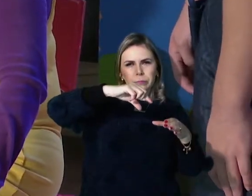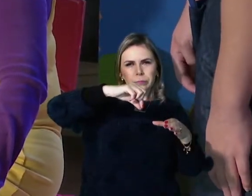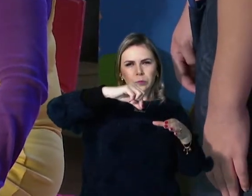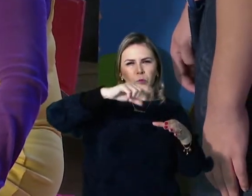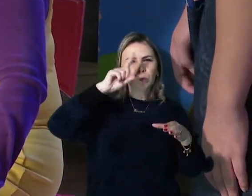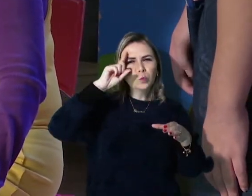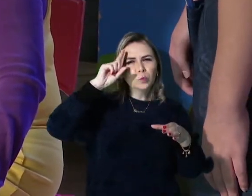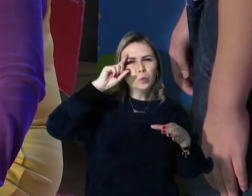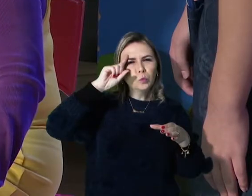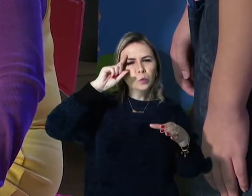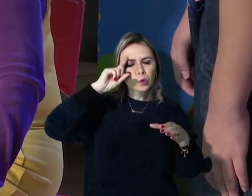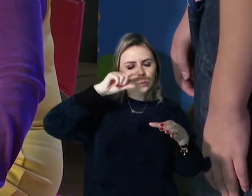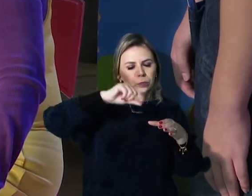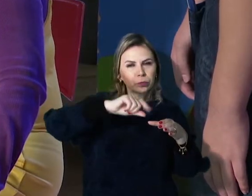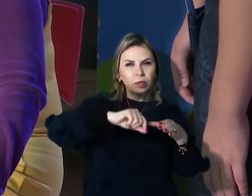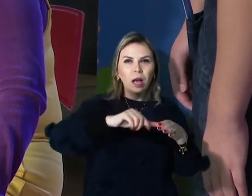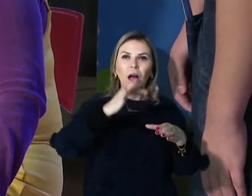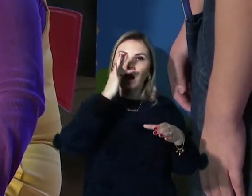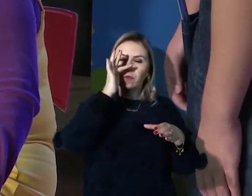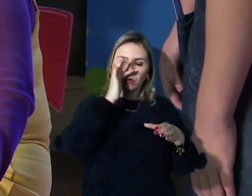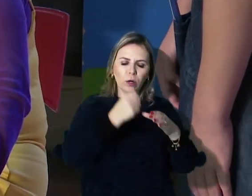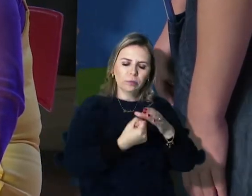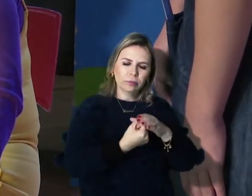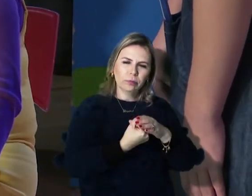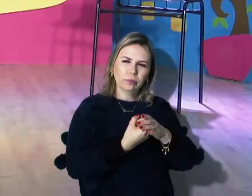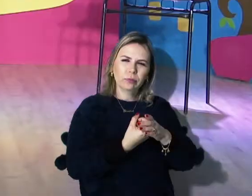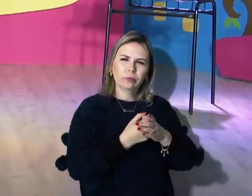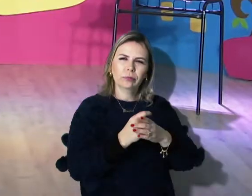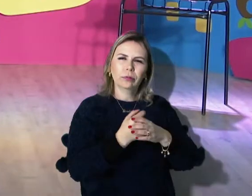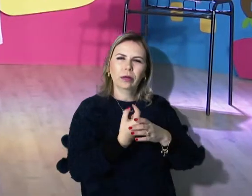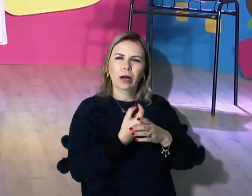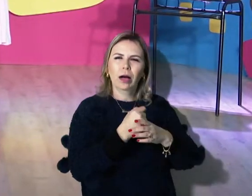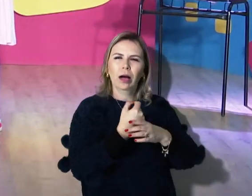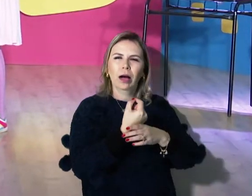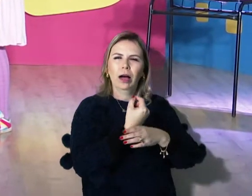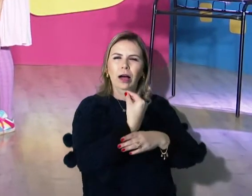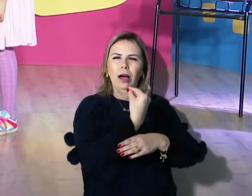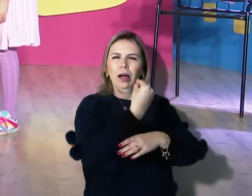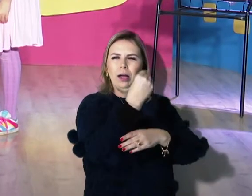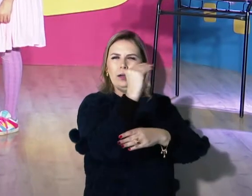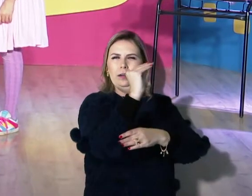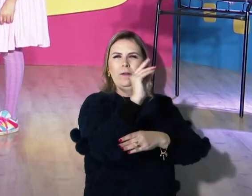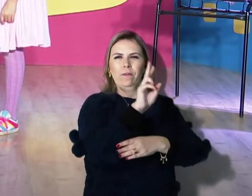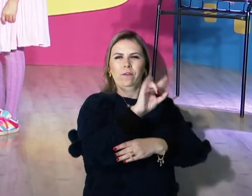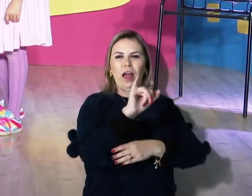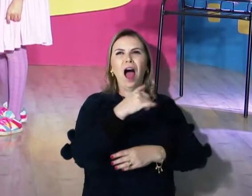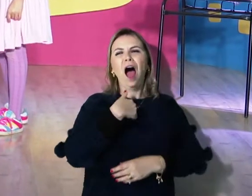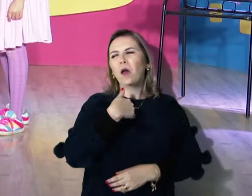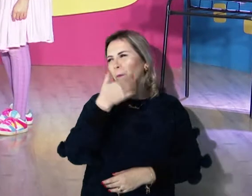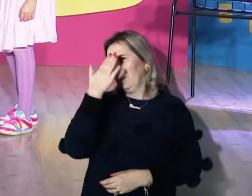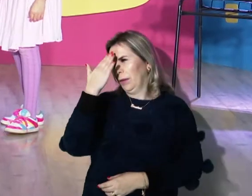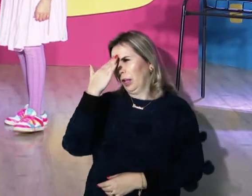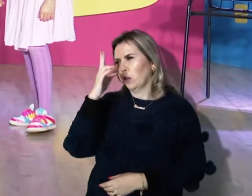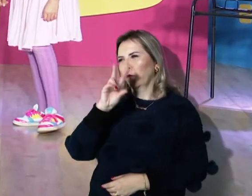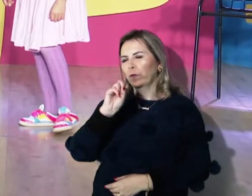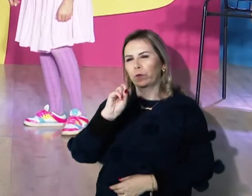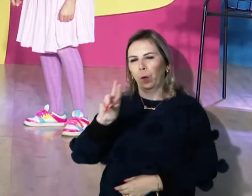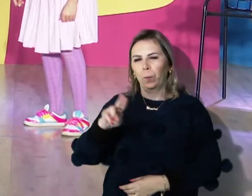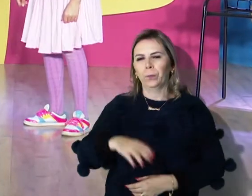Tá. Aí ela vai crescer e vai ficar forte de novo. Ai, muito obrigado, viu, né? Pode deixar que eu vou fazer sim.